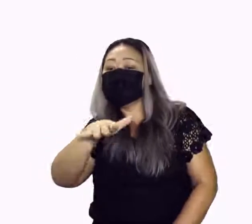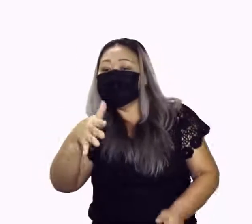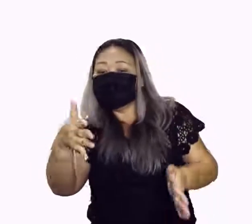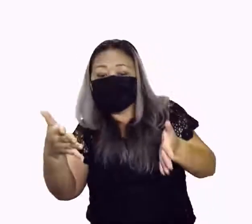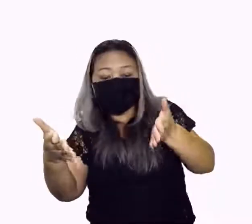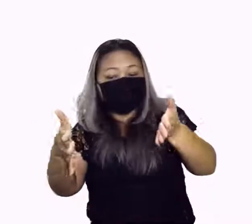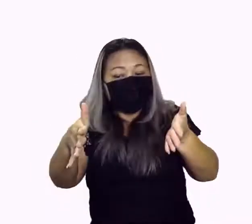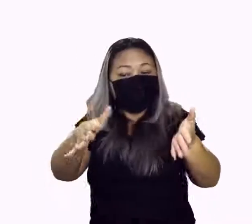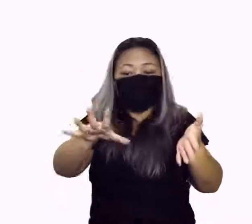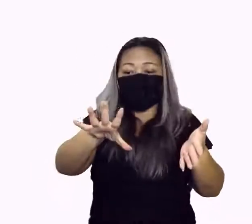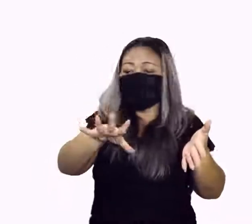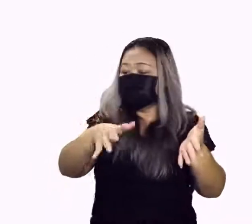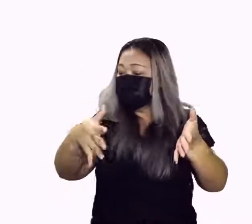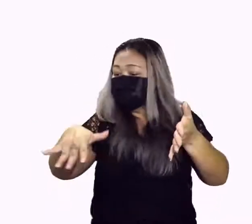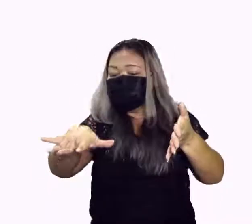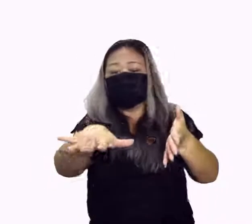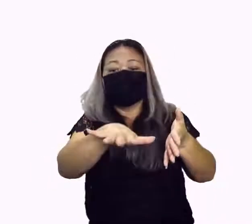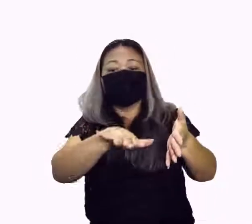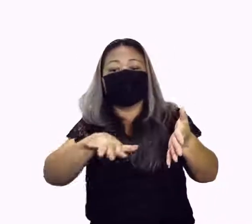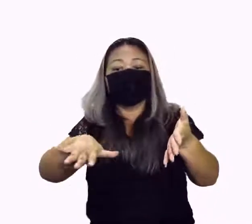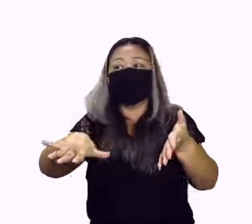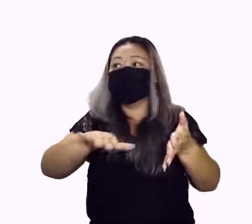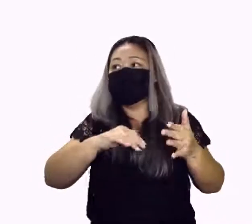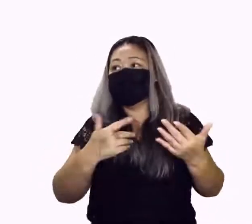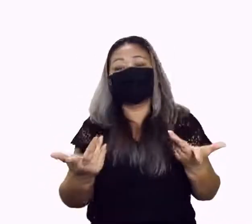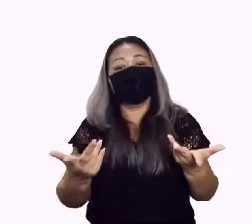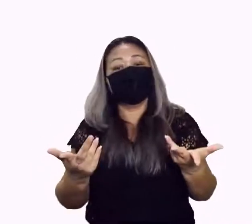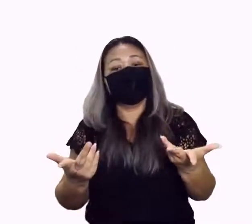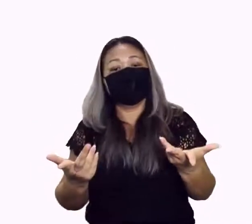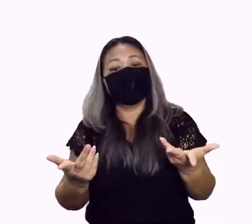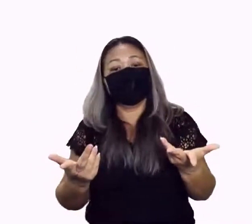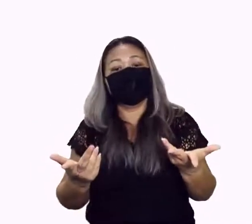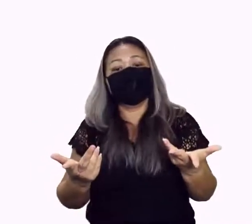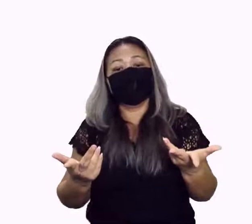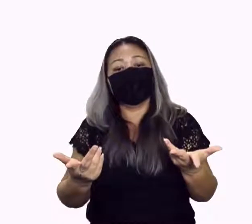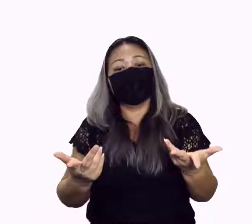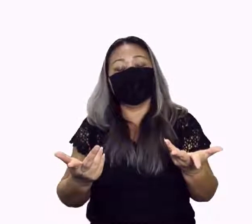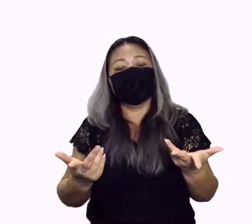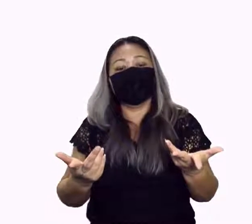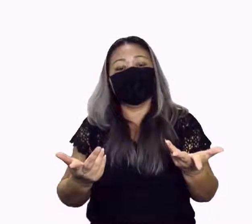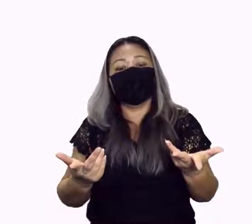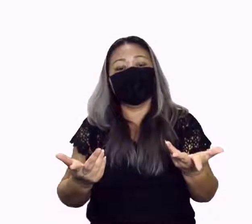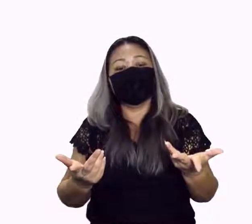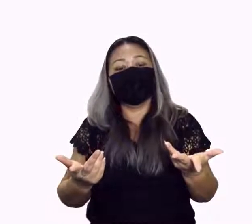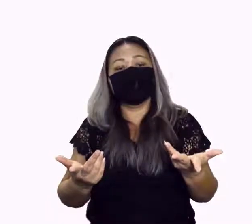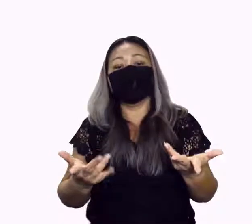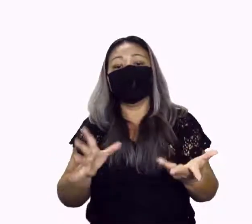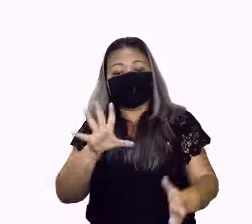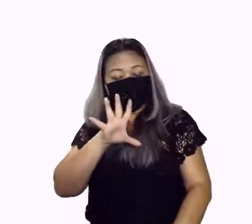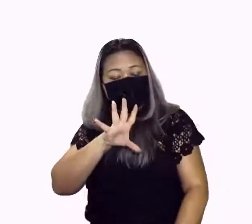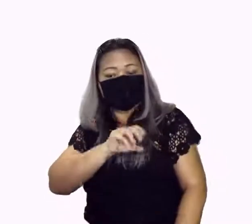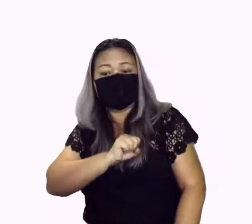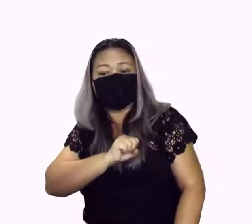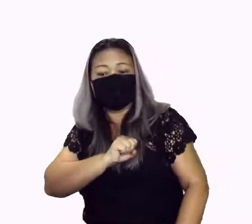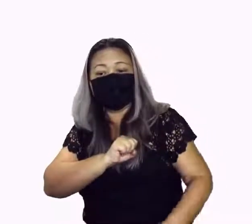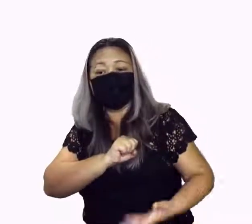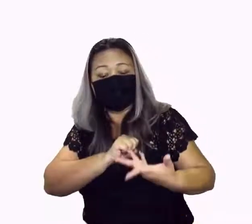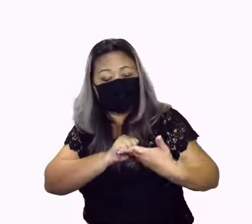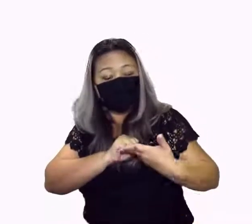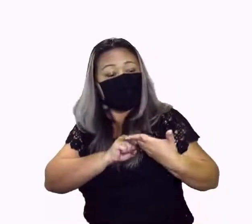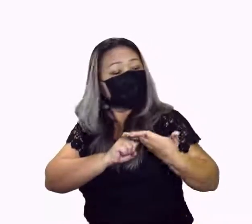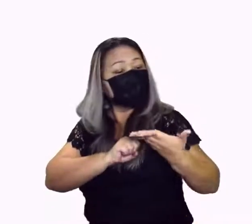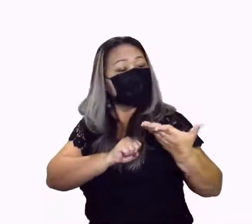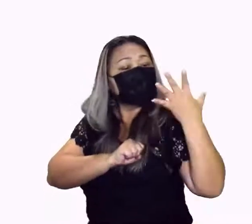né? Nesse ambiente, nesse patamar. É, e o amor é o amor pelo